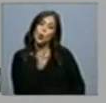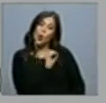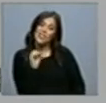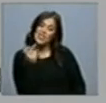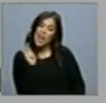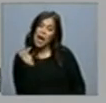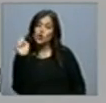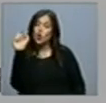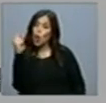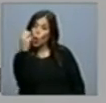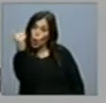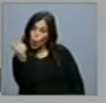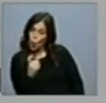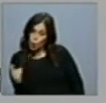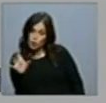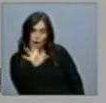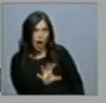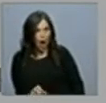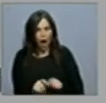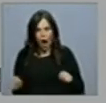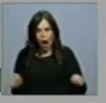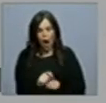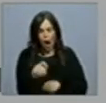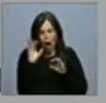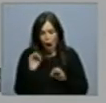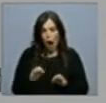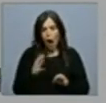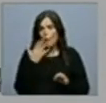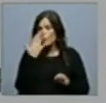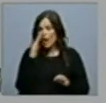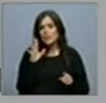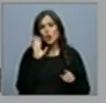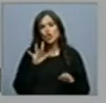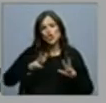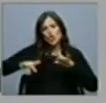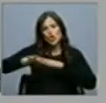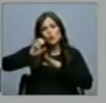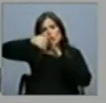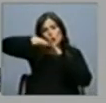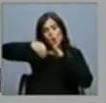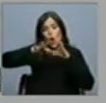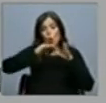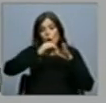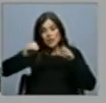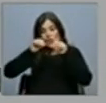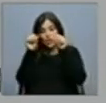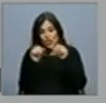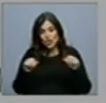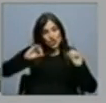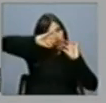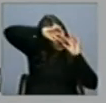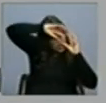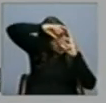de diâmetro. É um gigantesco saco de poeira em que podíamos encaixar lá 400 sistemas solares. E, portanto,